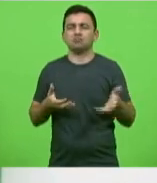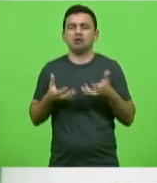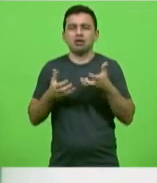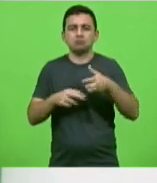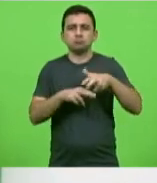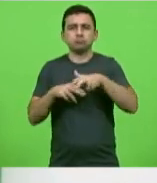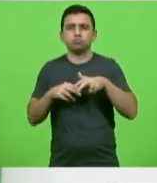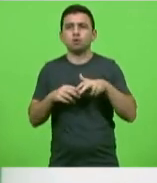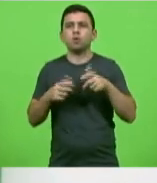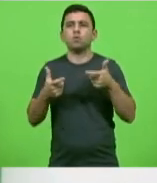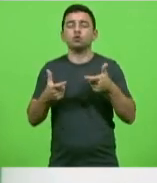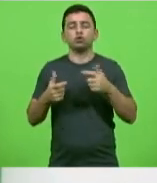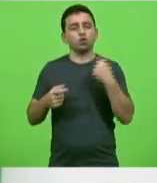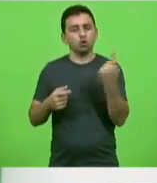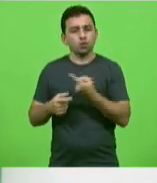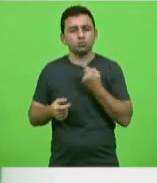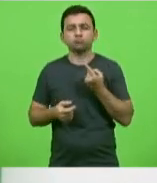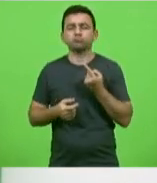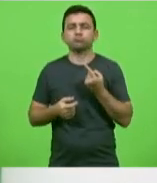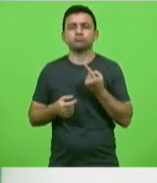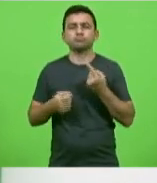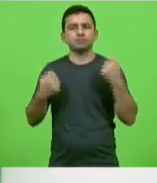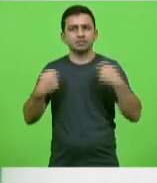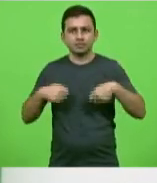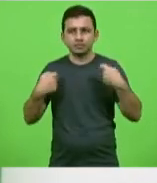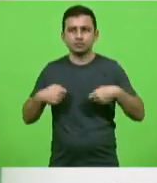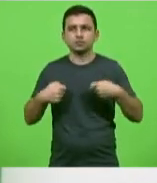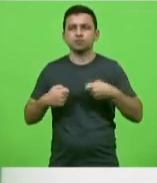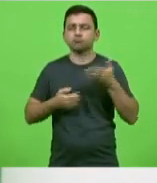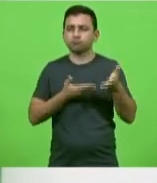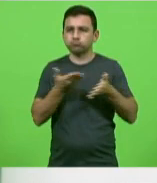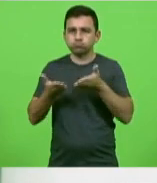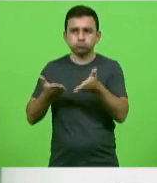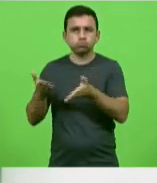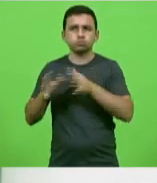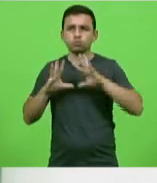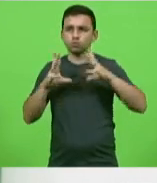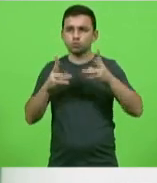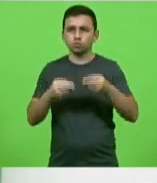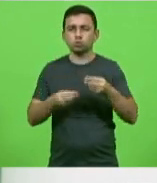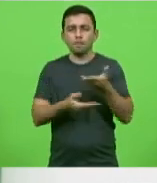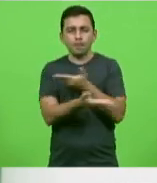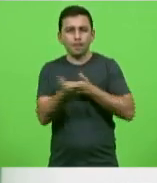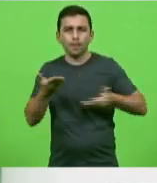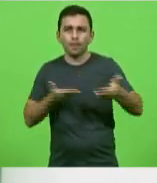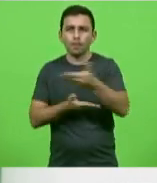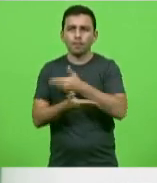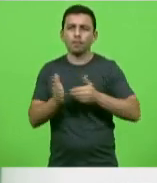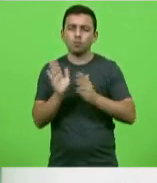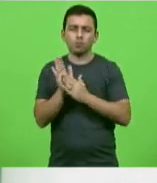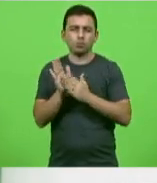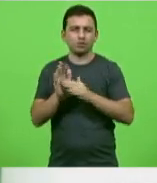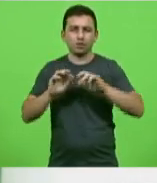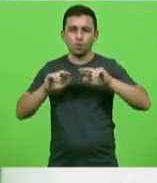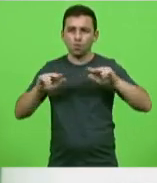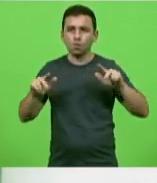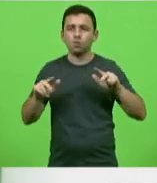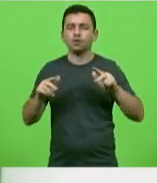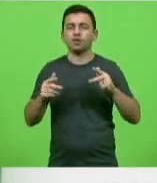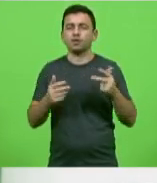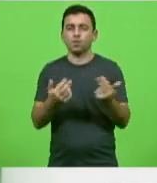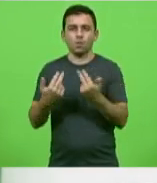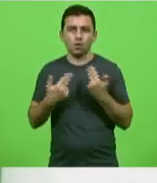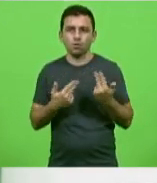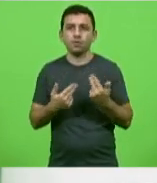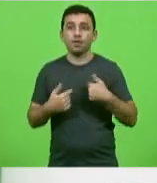assento. Servimos todos aos mesmos desígnios e devemos partilhar o mesmo propósito. Acredito